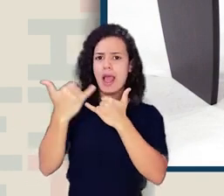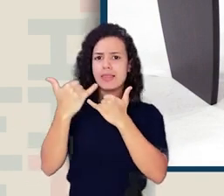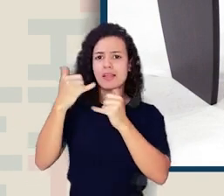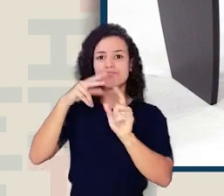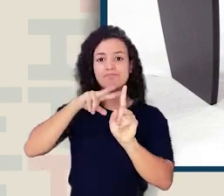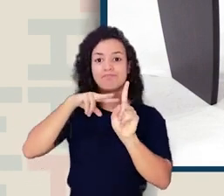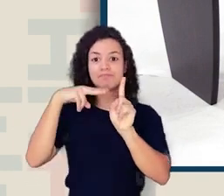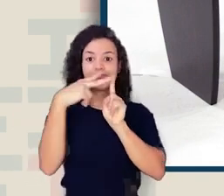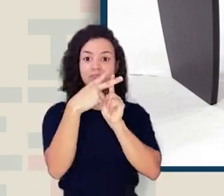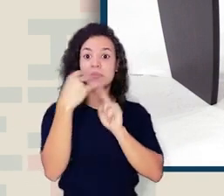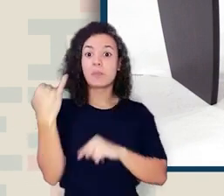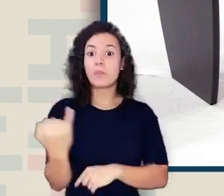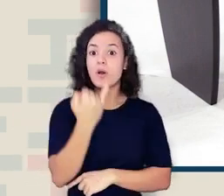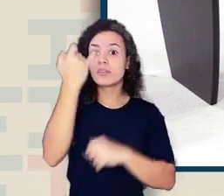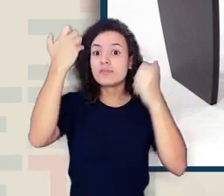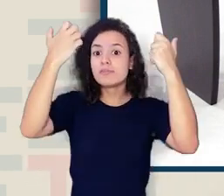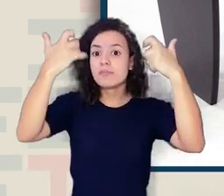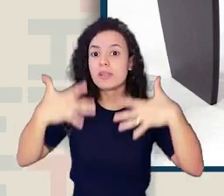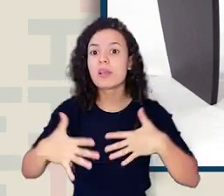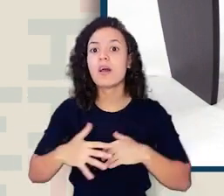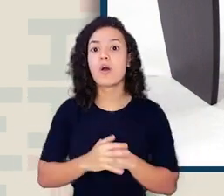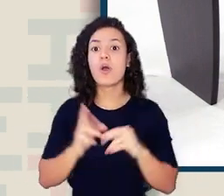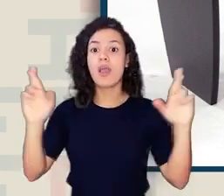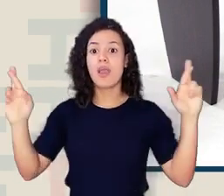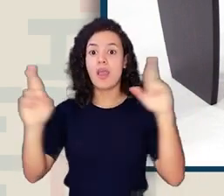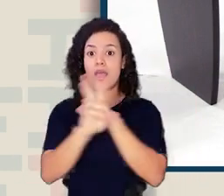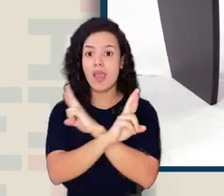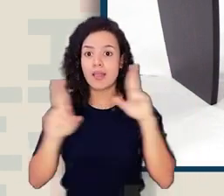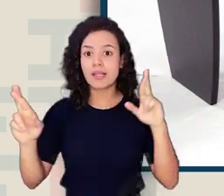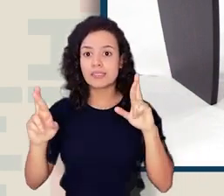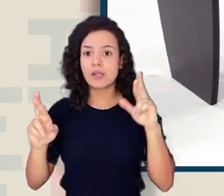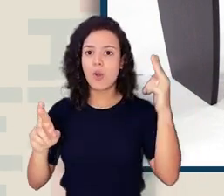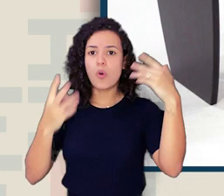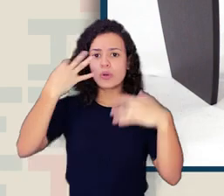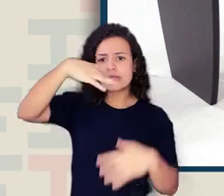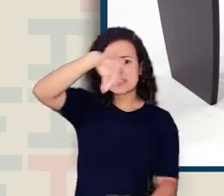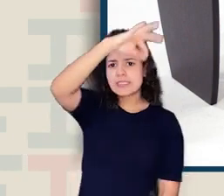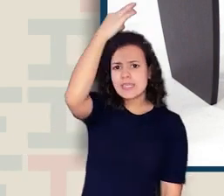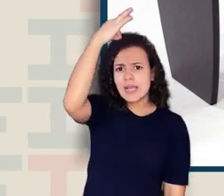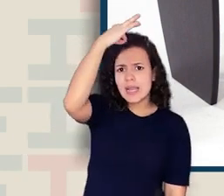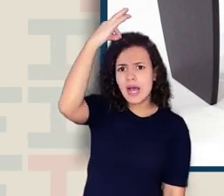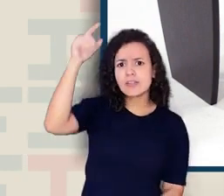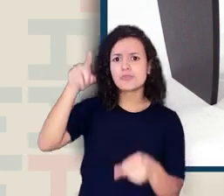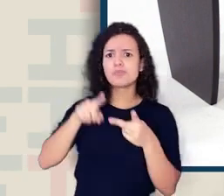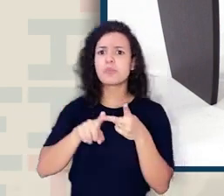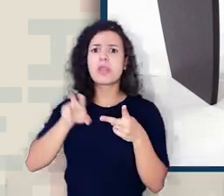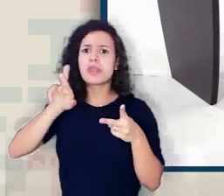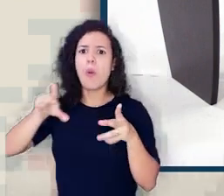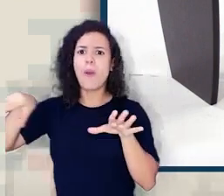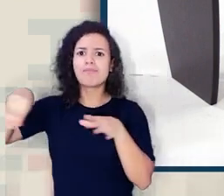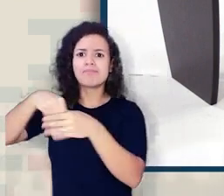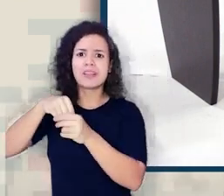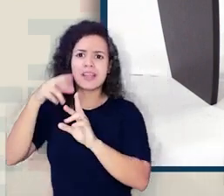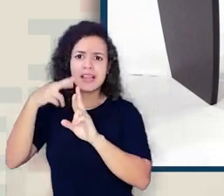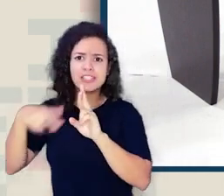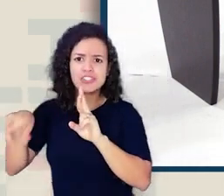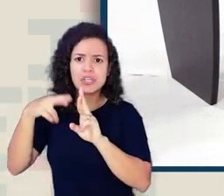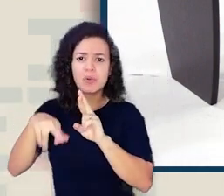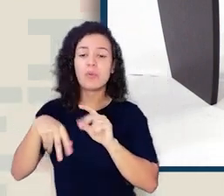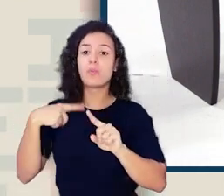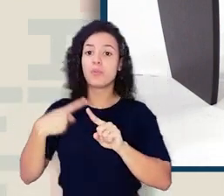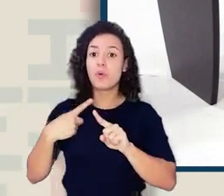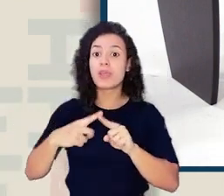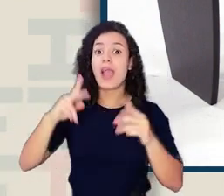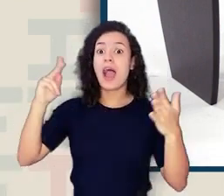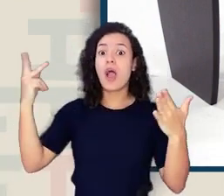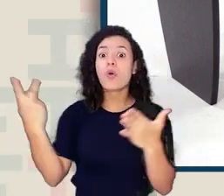uma perspectiva que é importante colocarmos aqui: a relação do profano e do sagrado. Muitas dessas brincadeiras,